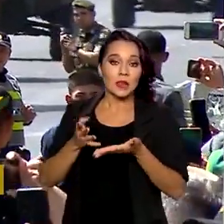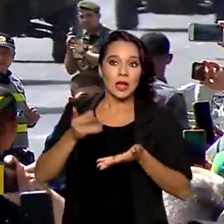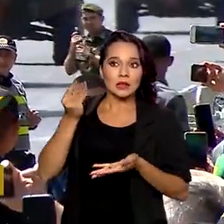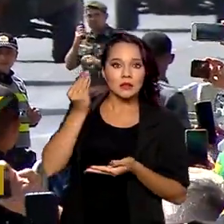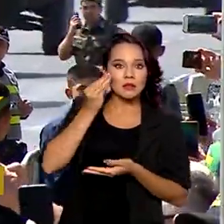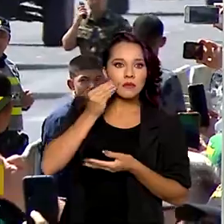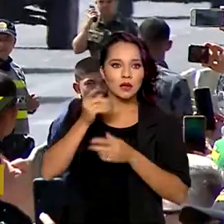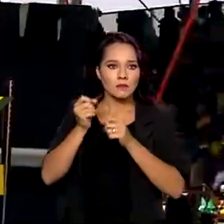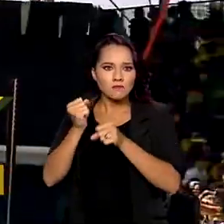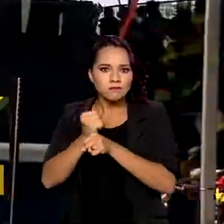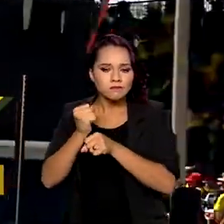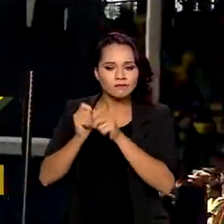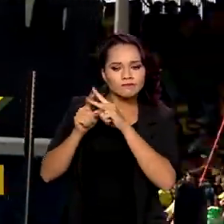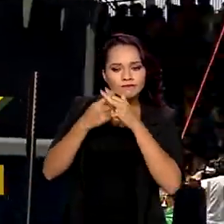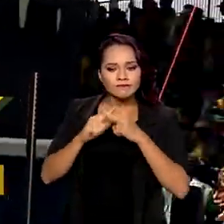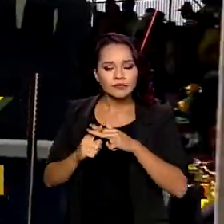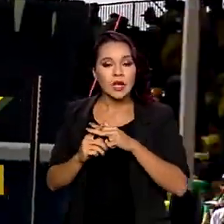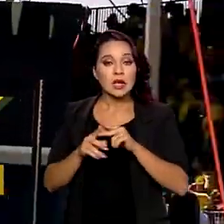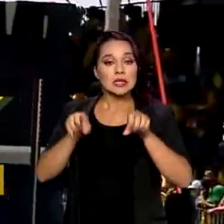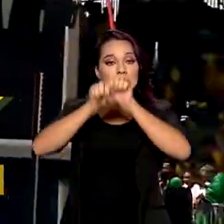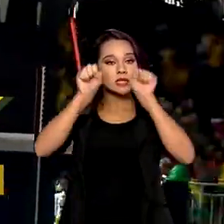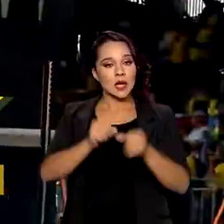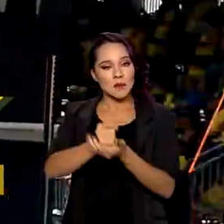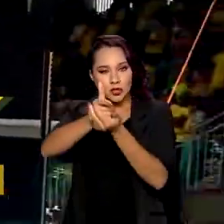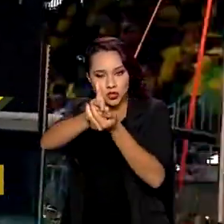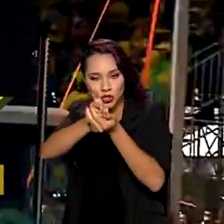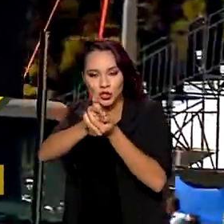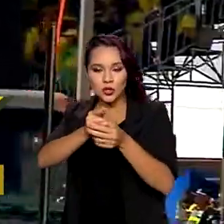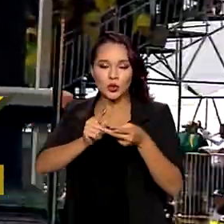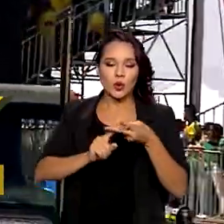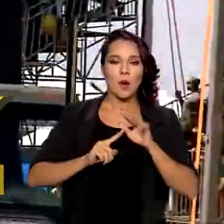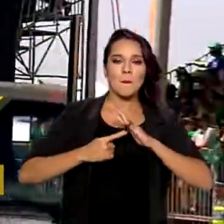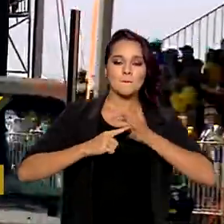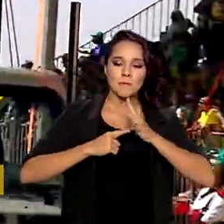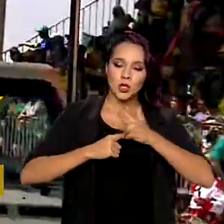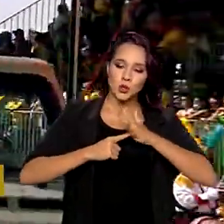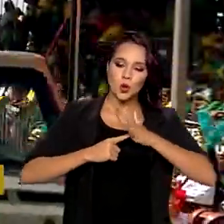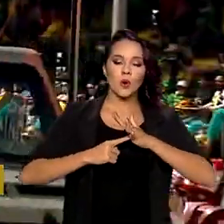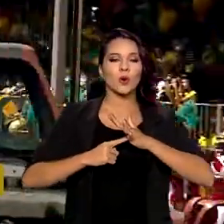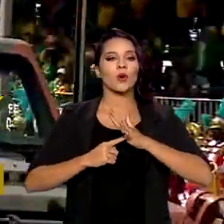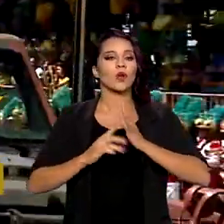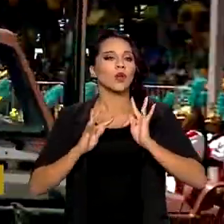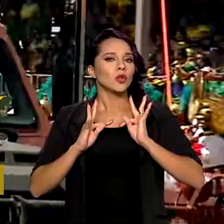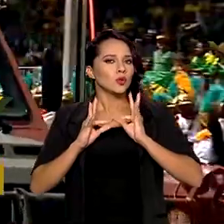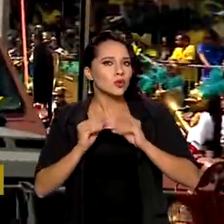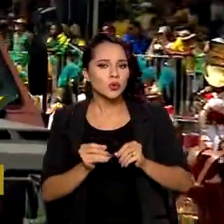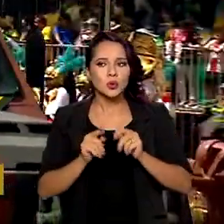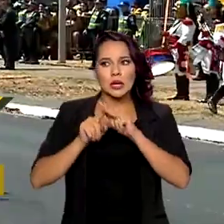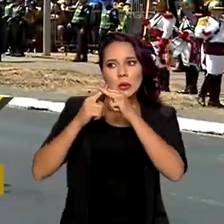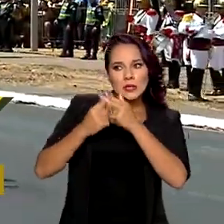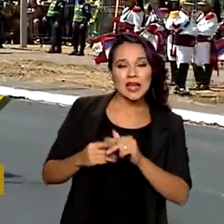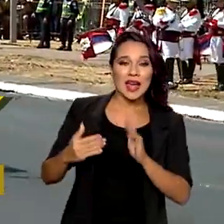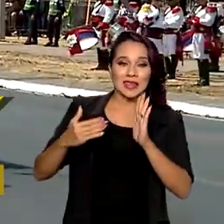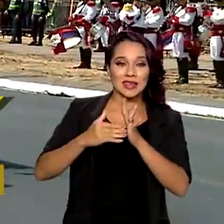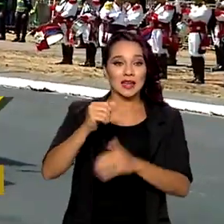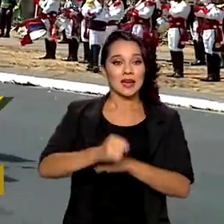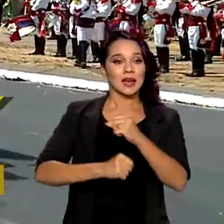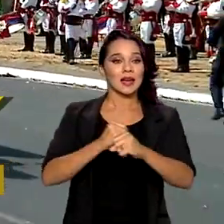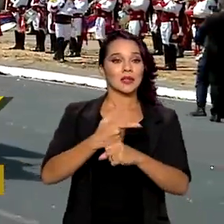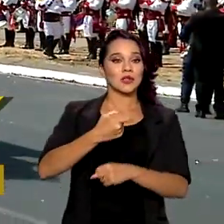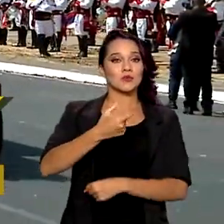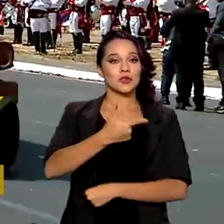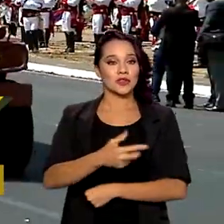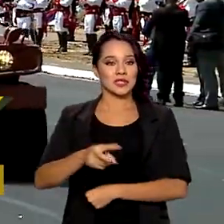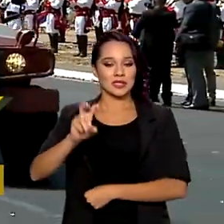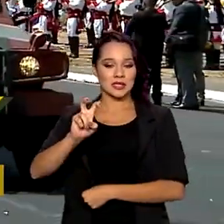Todo o sistema óptico, todo o sistema de tiro, motor, uma revitalização geral. Até 2025 a